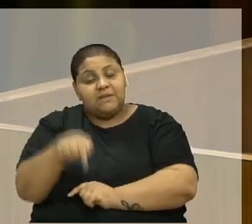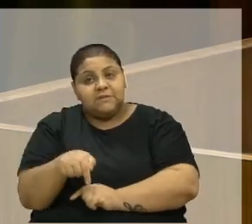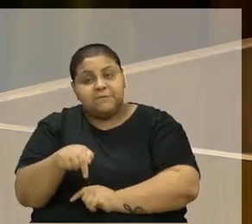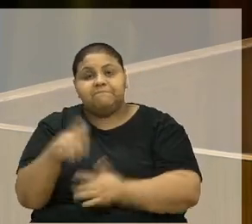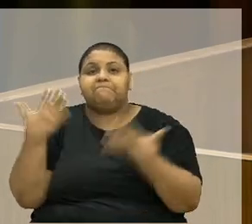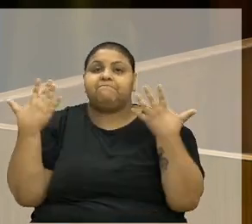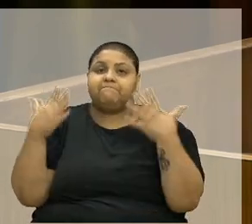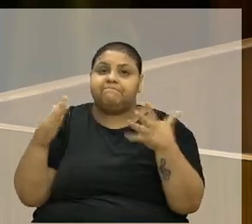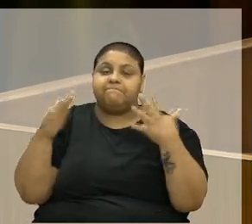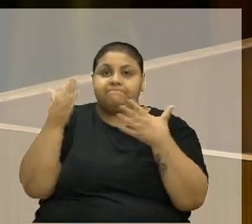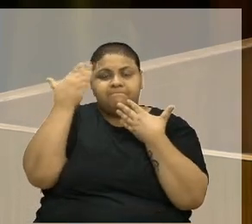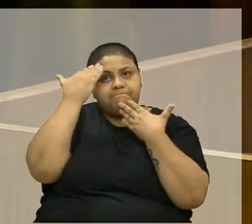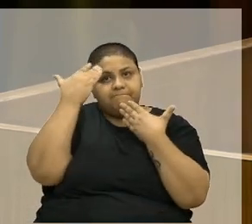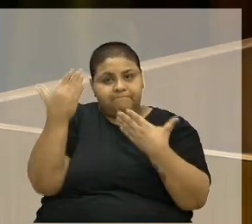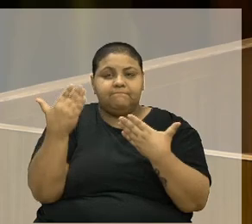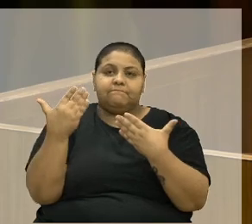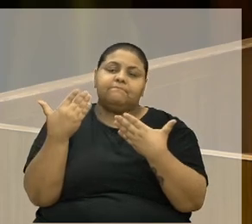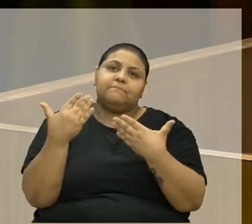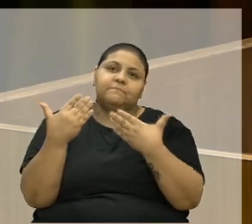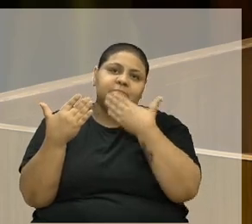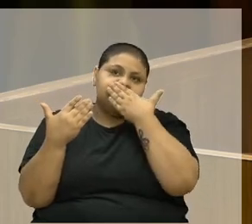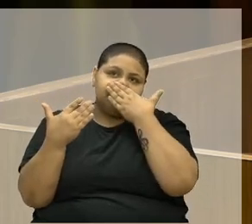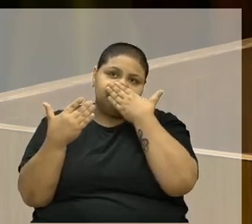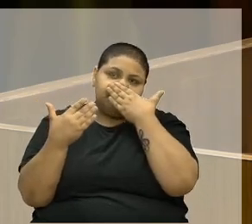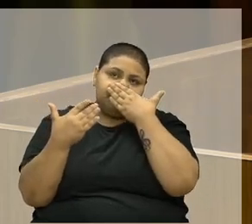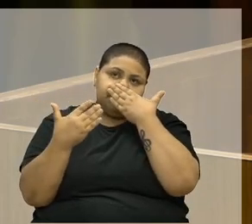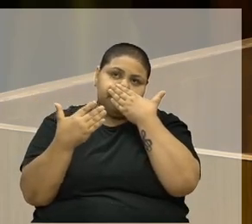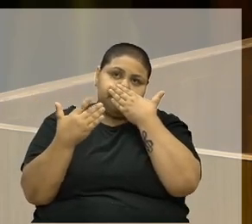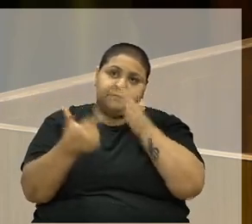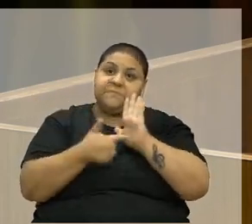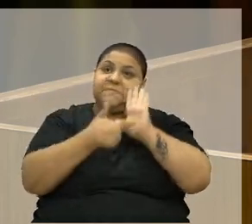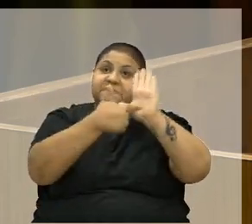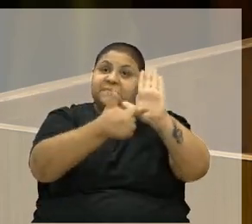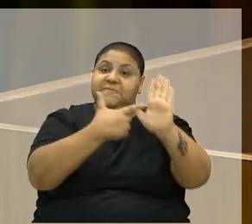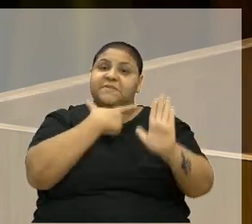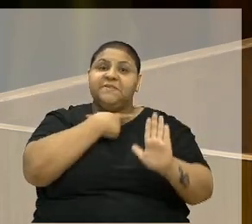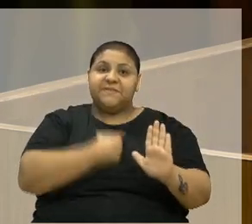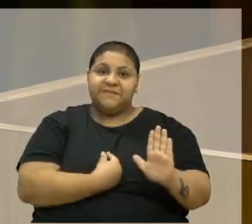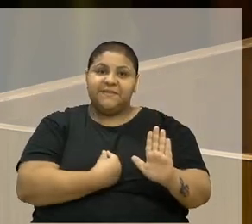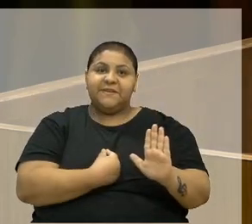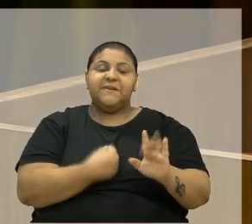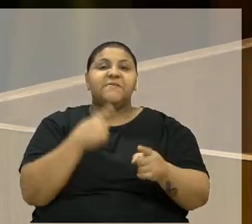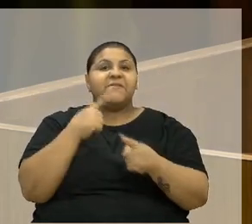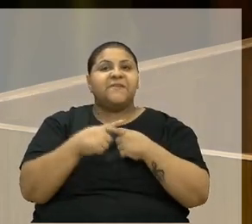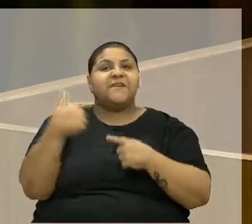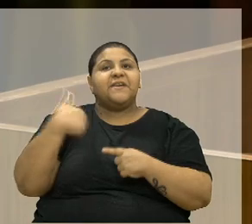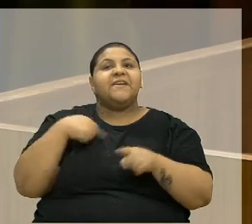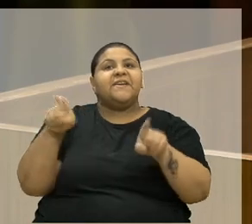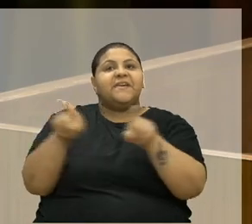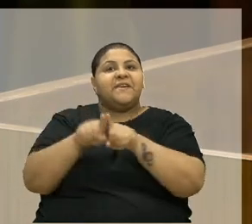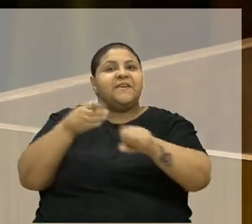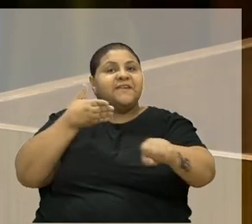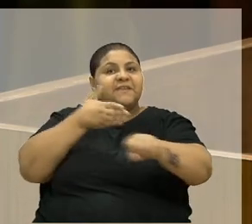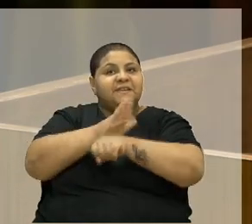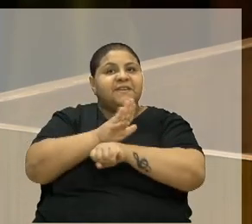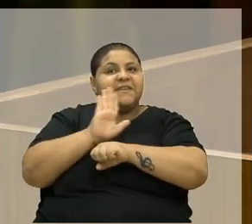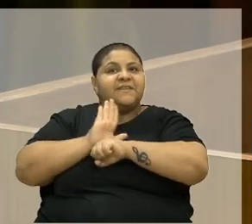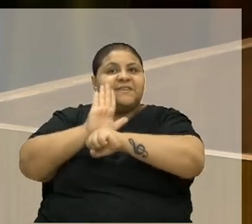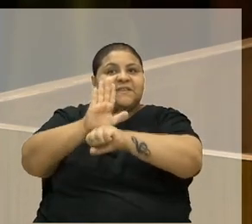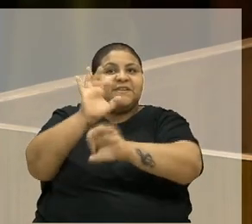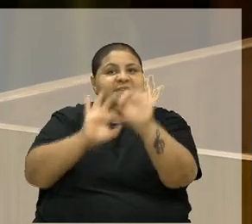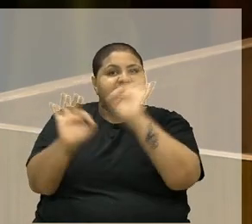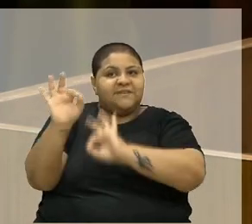parabenizar e agradecer e deixar aqui a a minha medalha porque afinal de contas eu também participei ajudei na